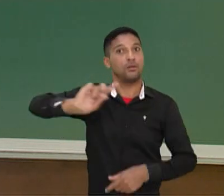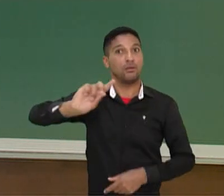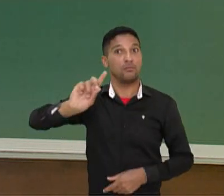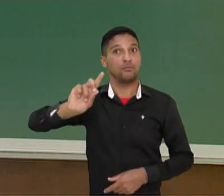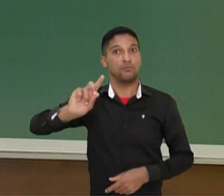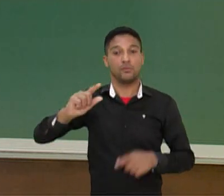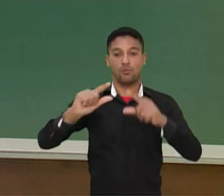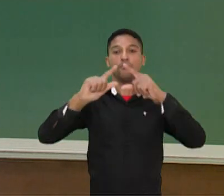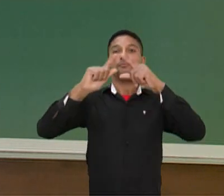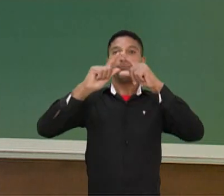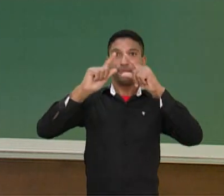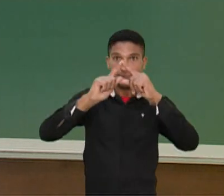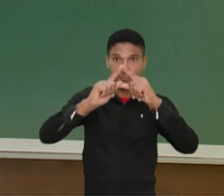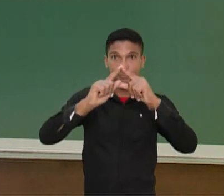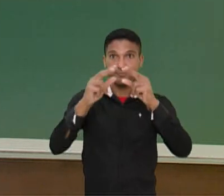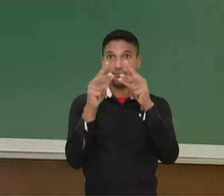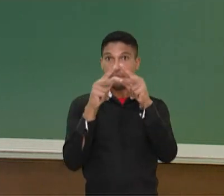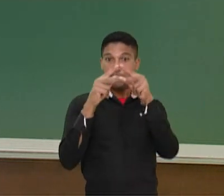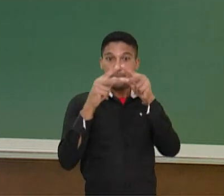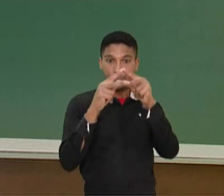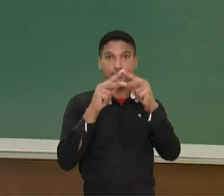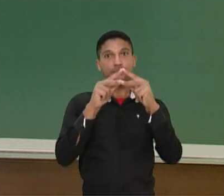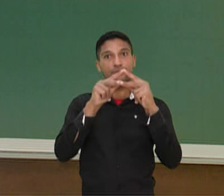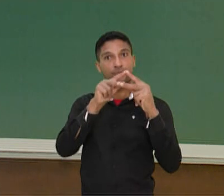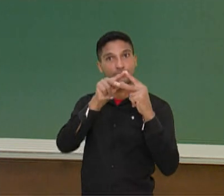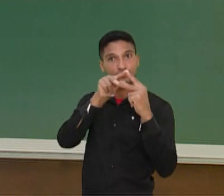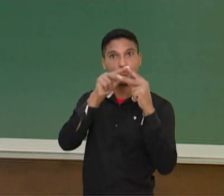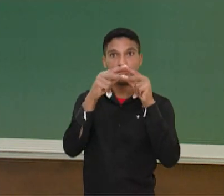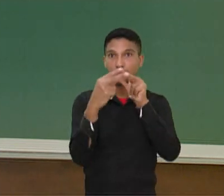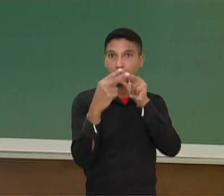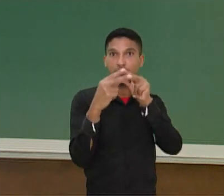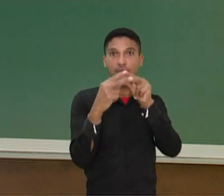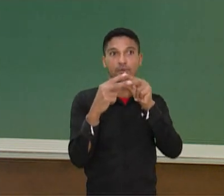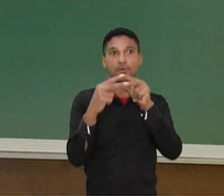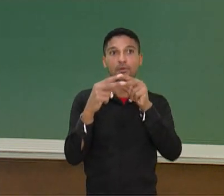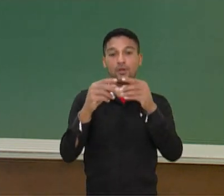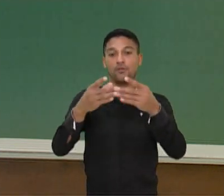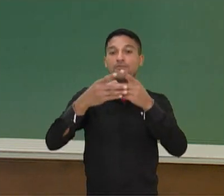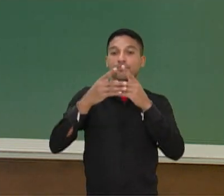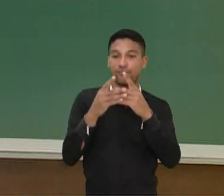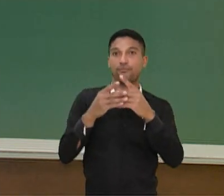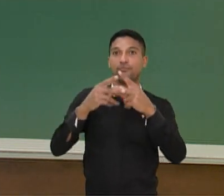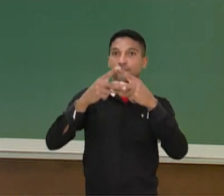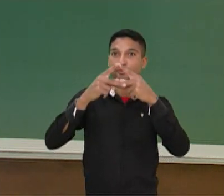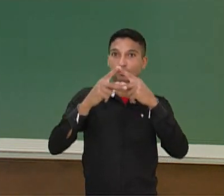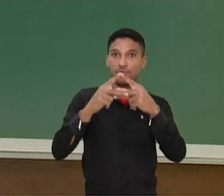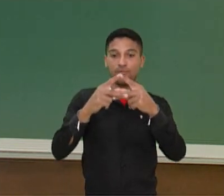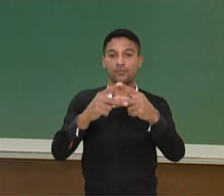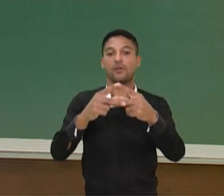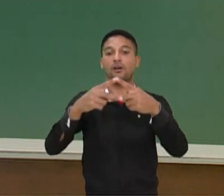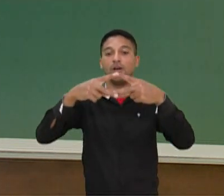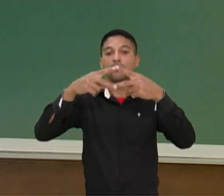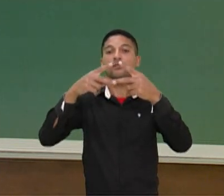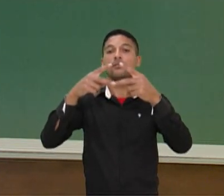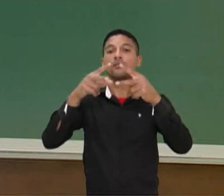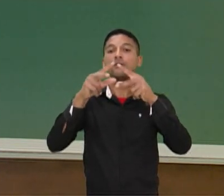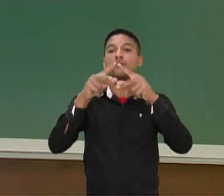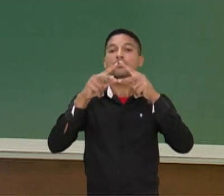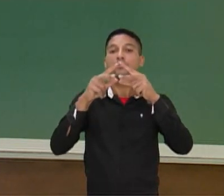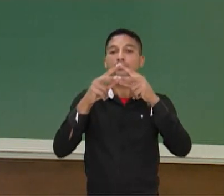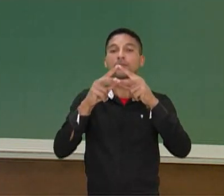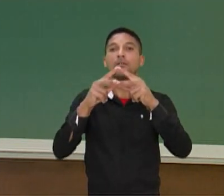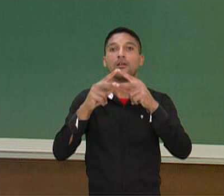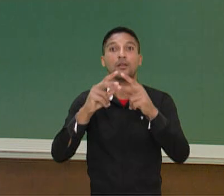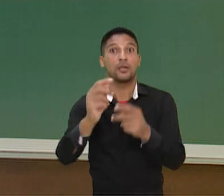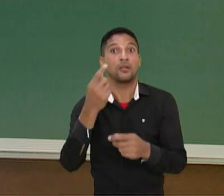reta, reunida com a sua região interna. Então, o polígono, ele